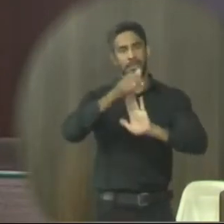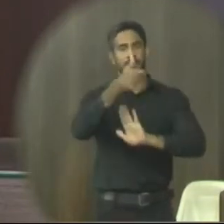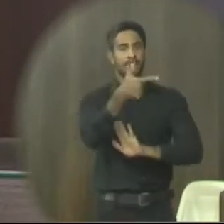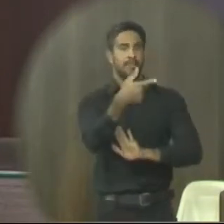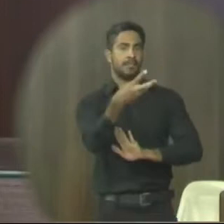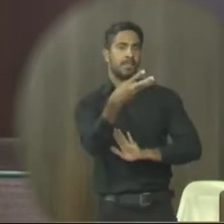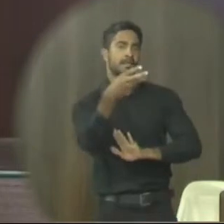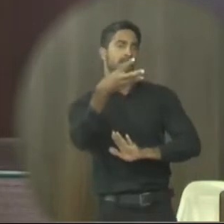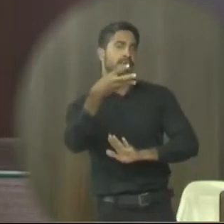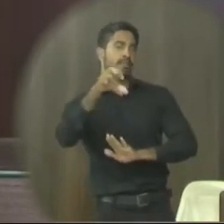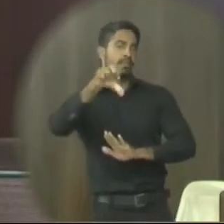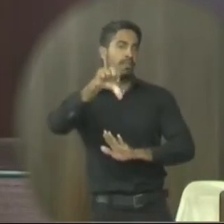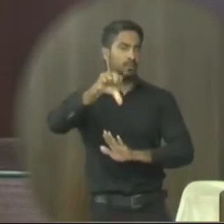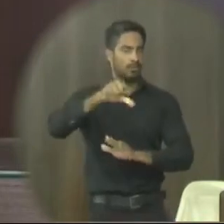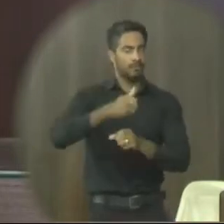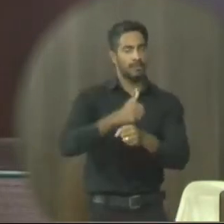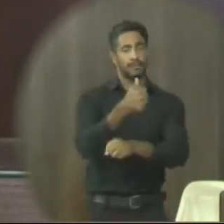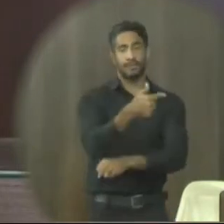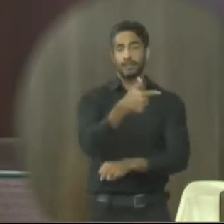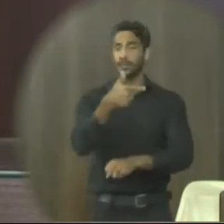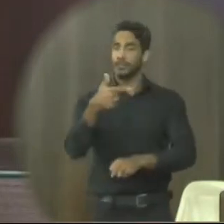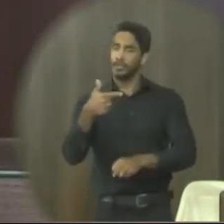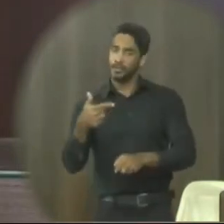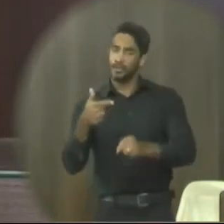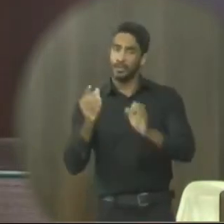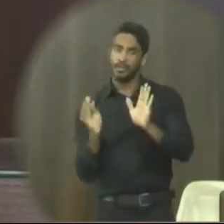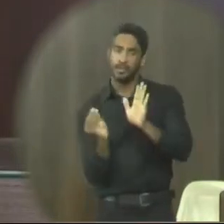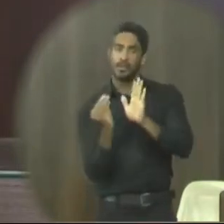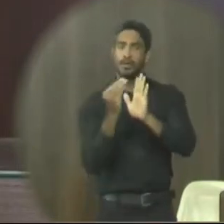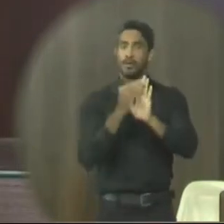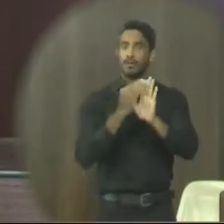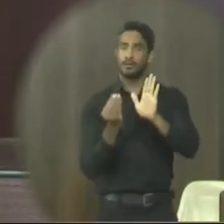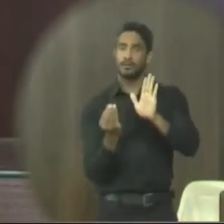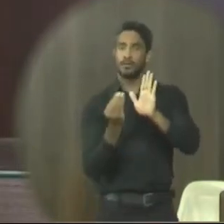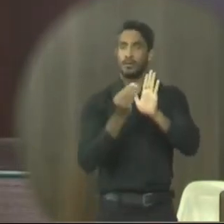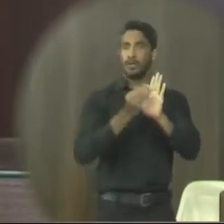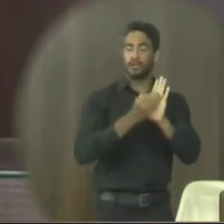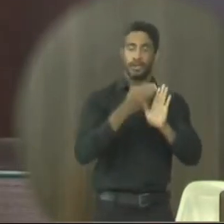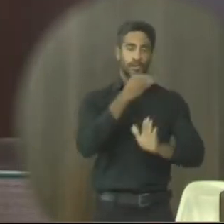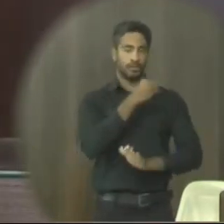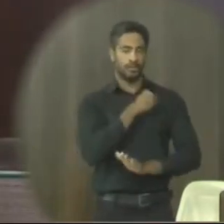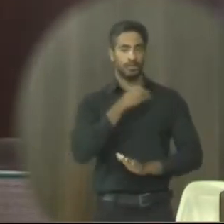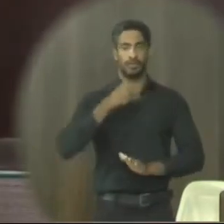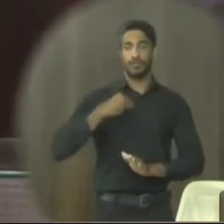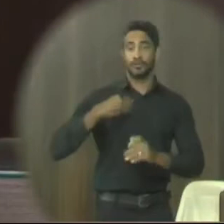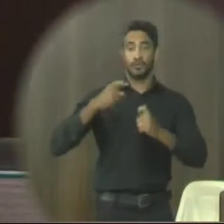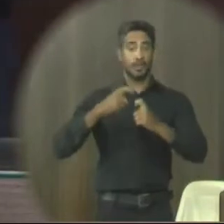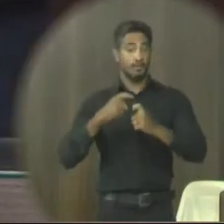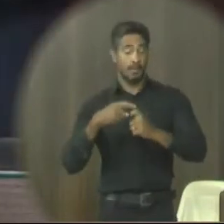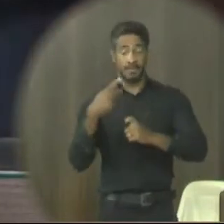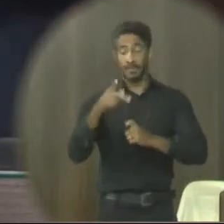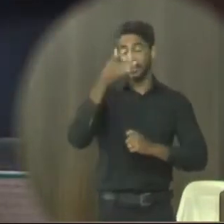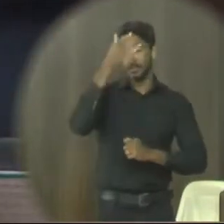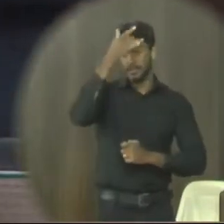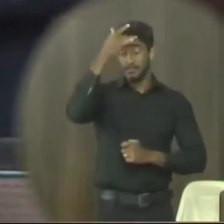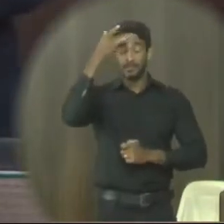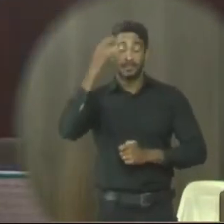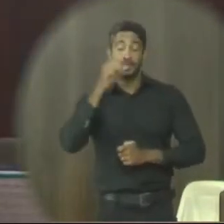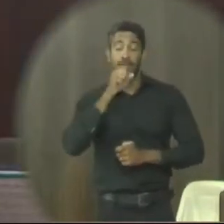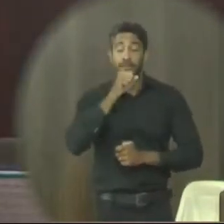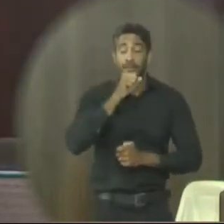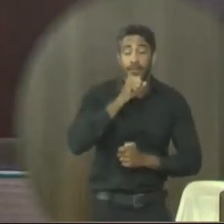039/2022, estabelece o agendamento telefônico de consultas médicas para idosos e portadores